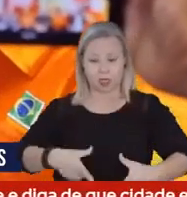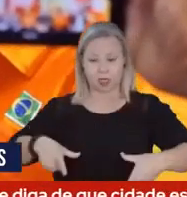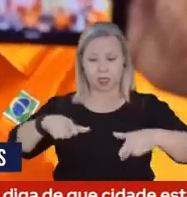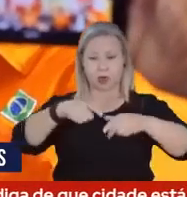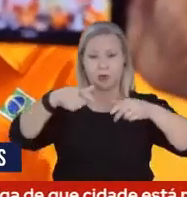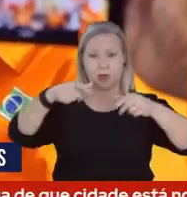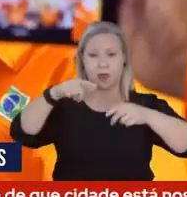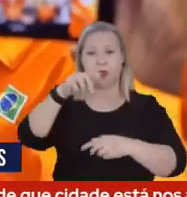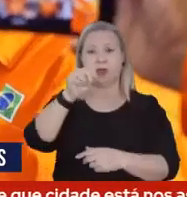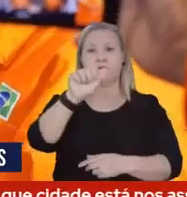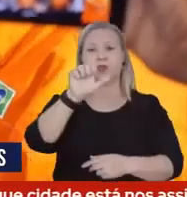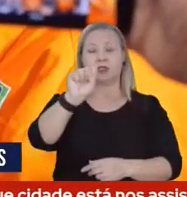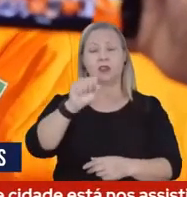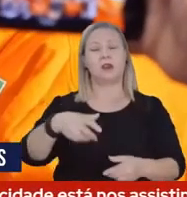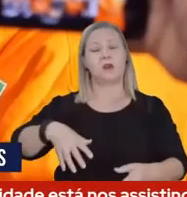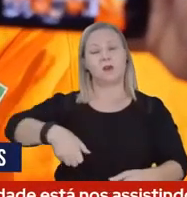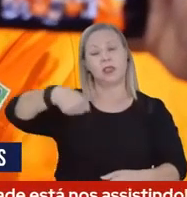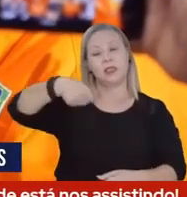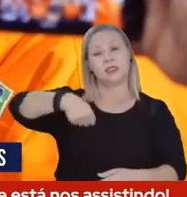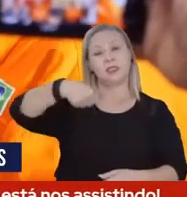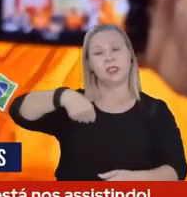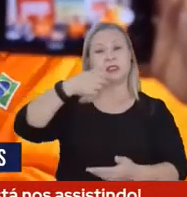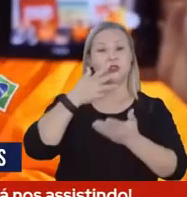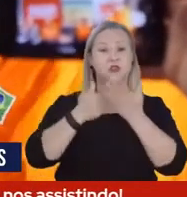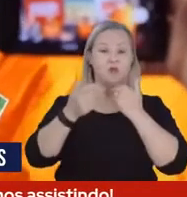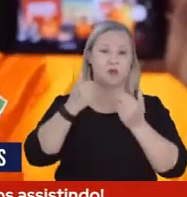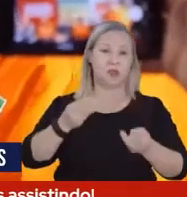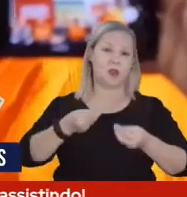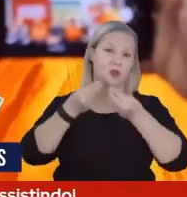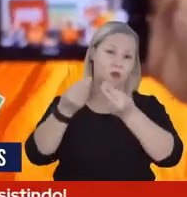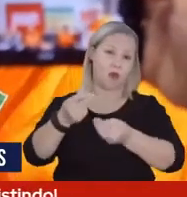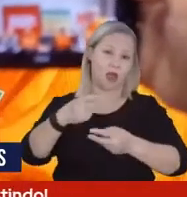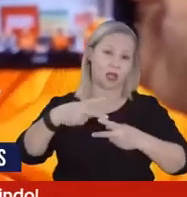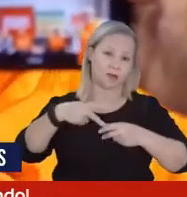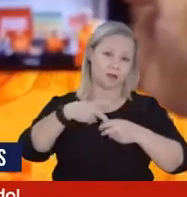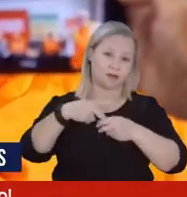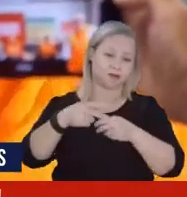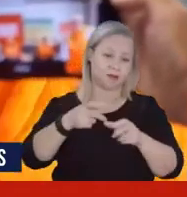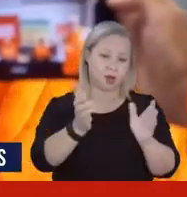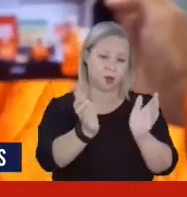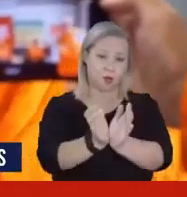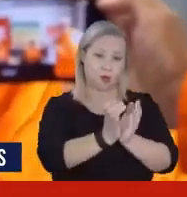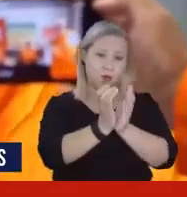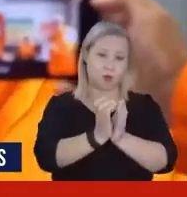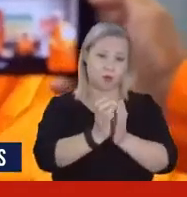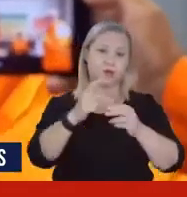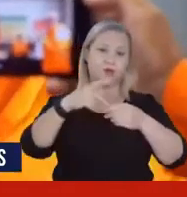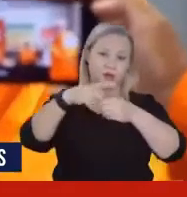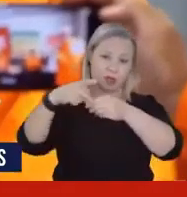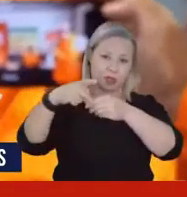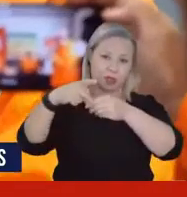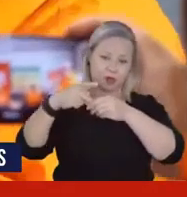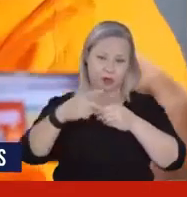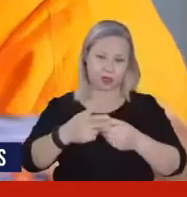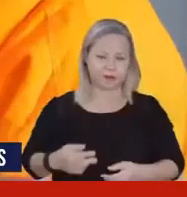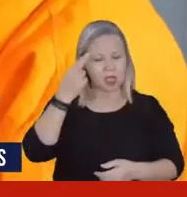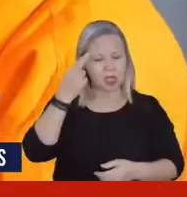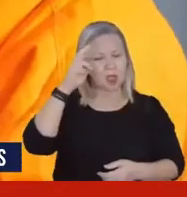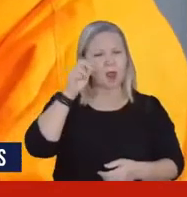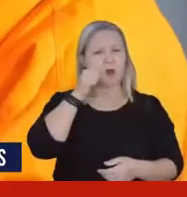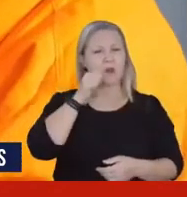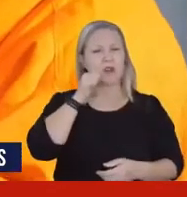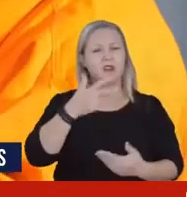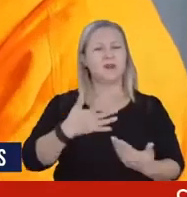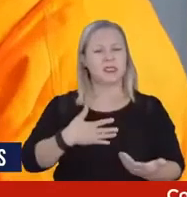categoria petroleira. Uma senhora que não sai da minha mente, eu sou pai de 3 filhos, uma senhora